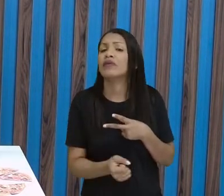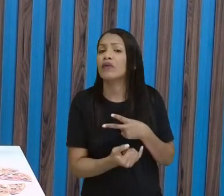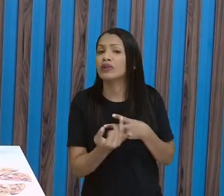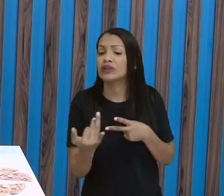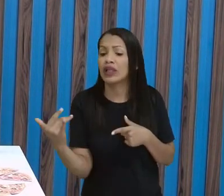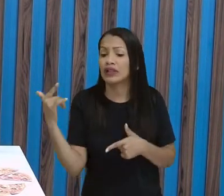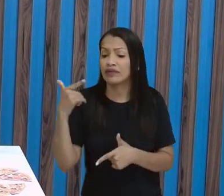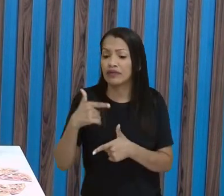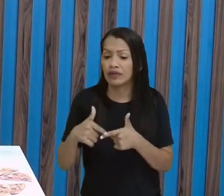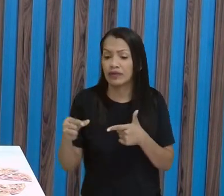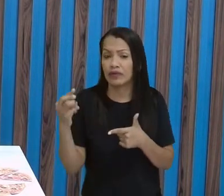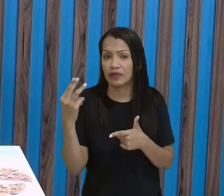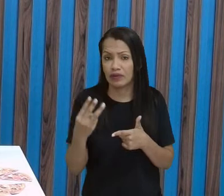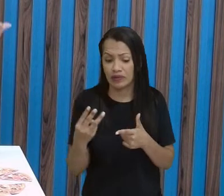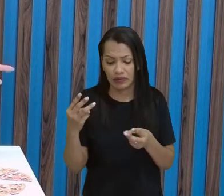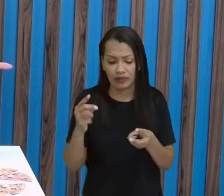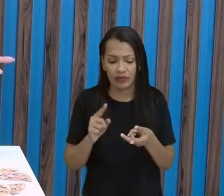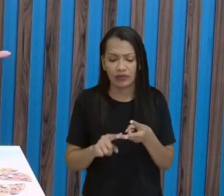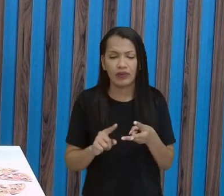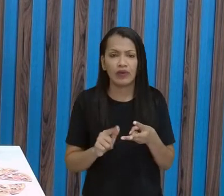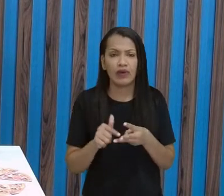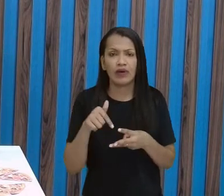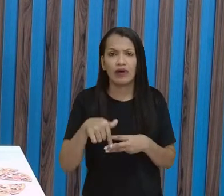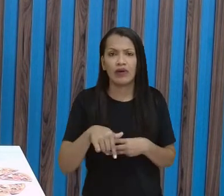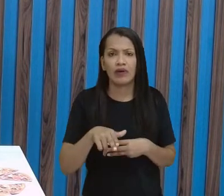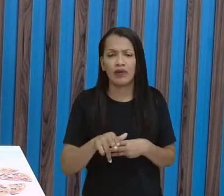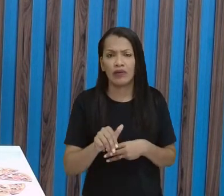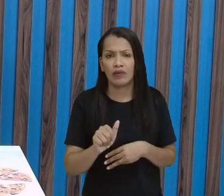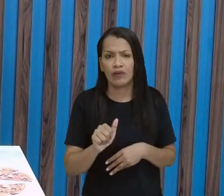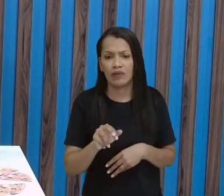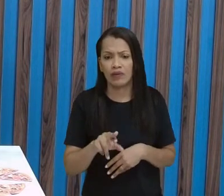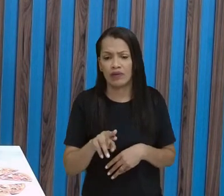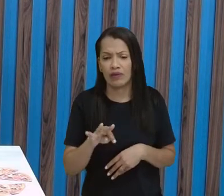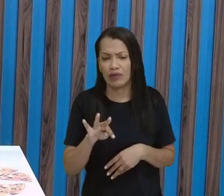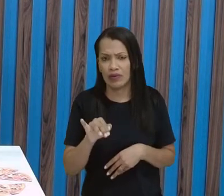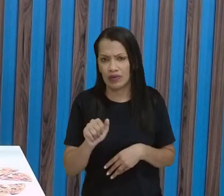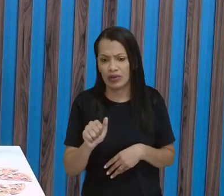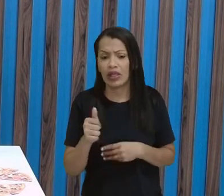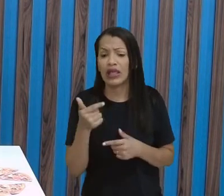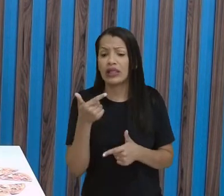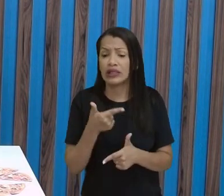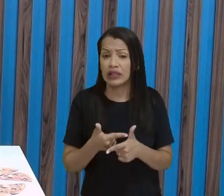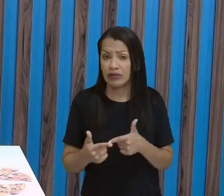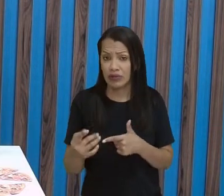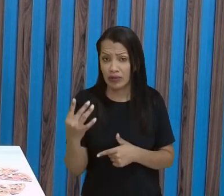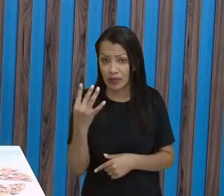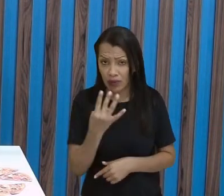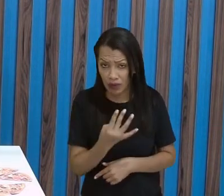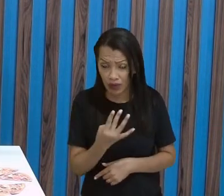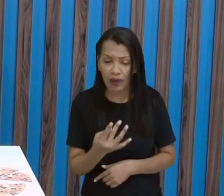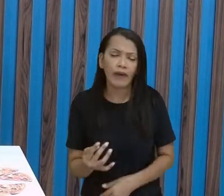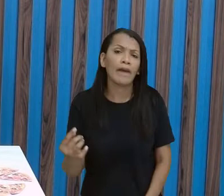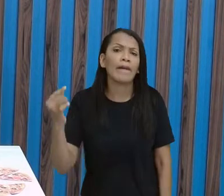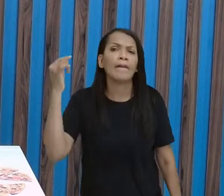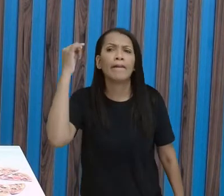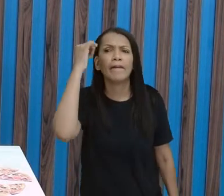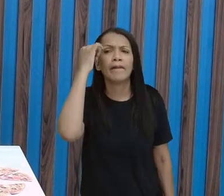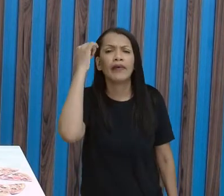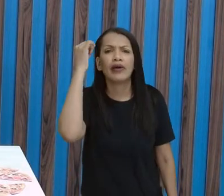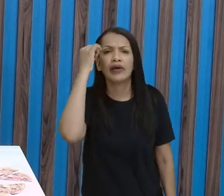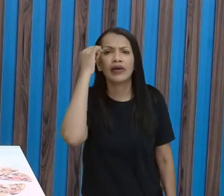por 3. E a quarta parte você vai pegar e dividir por 4. Pensando